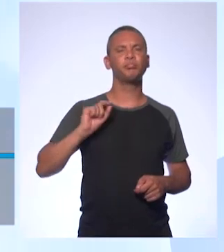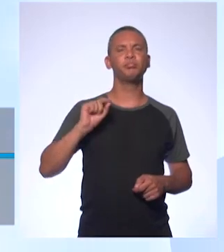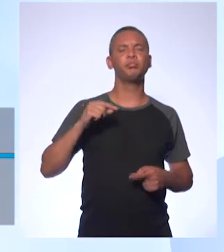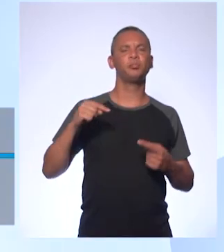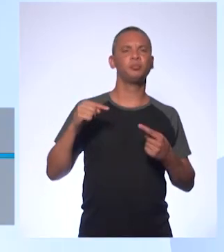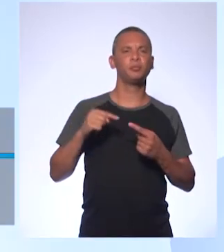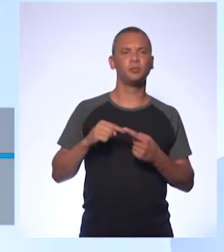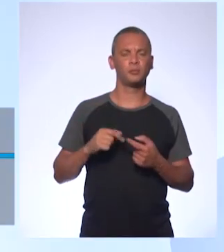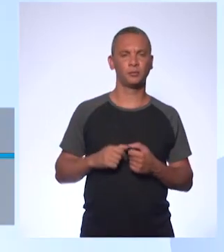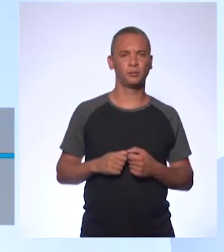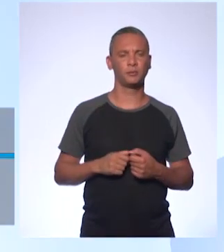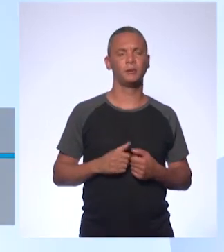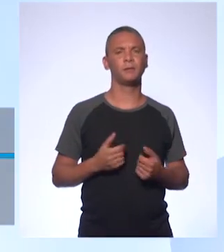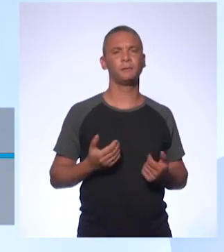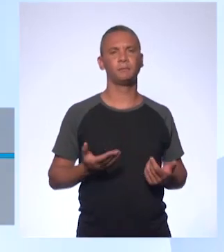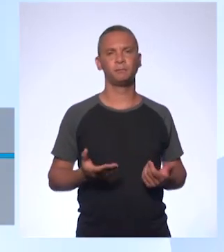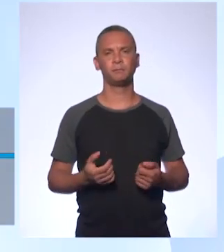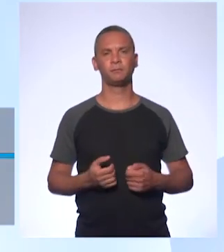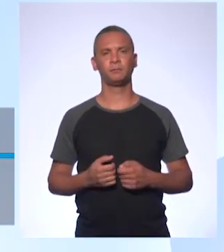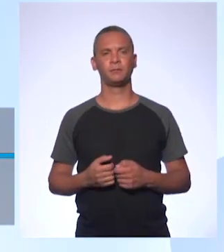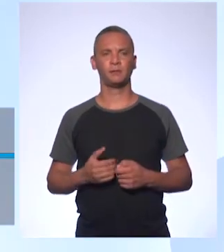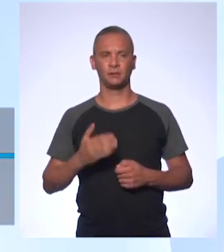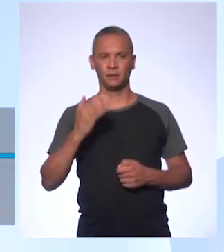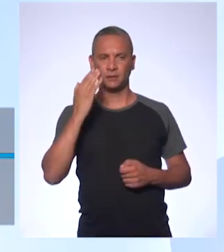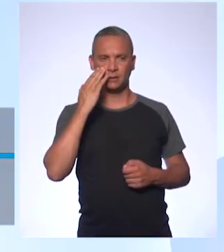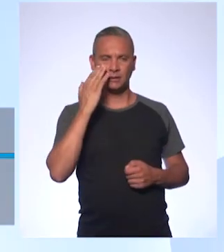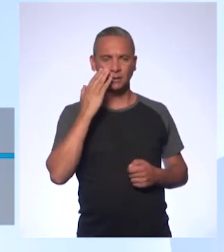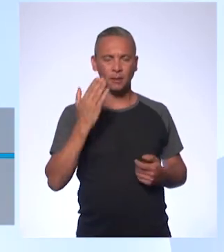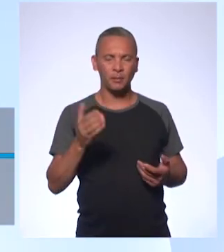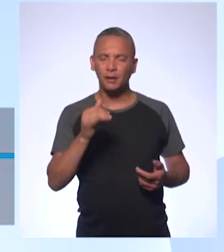São permissões, sabe aquelas